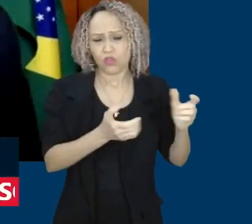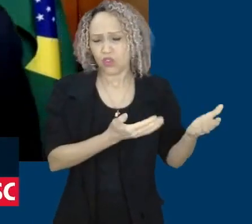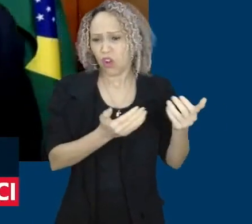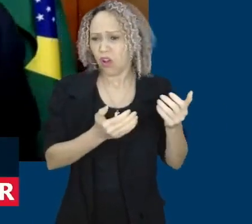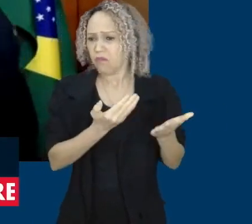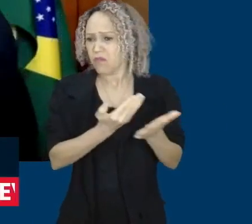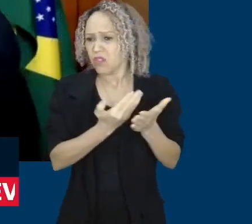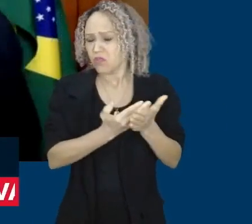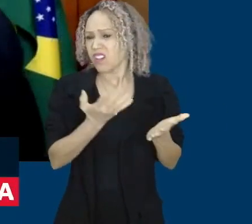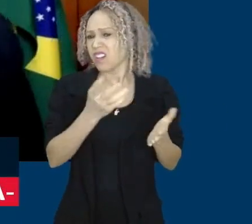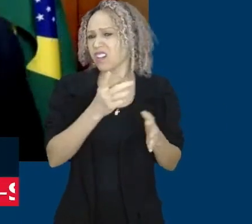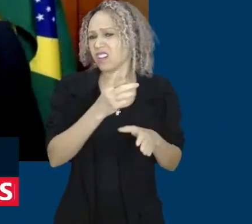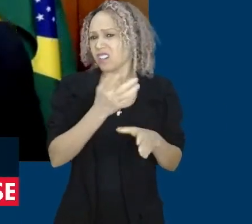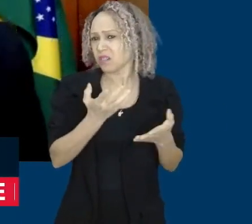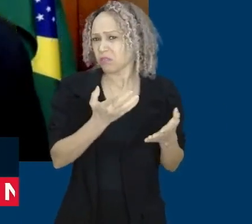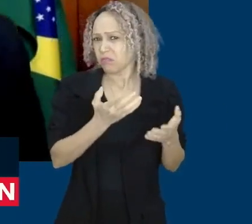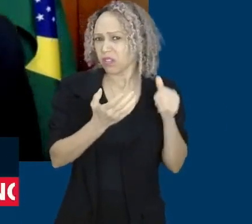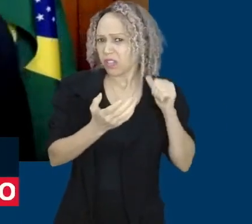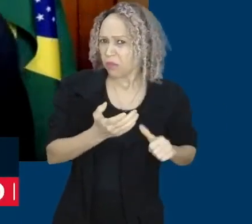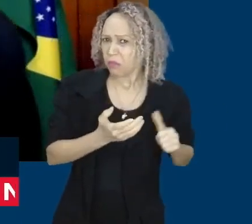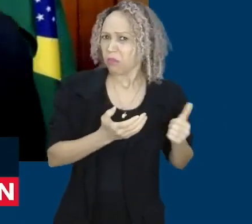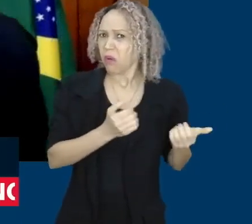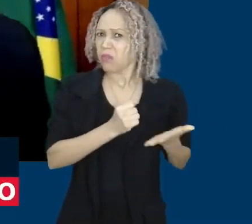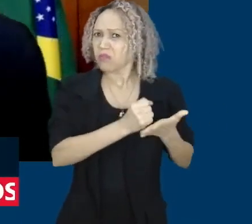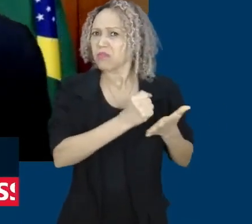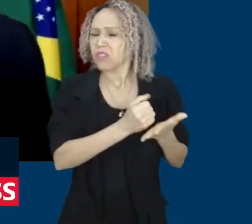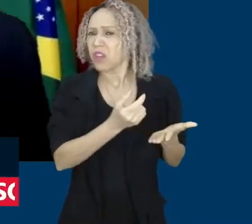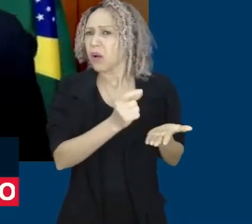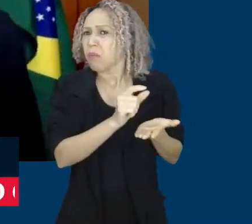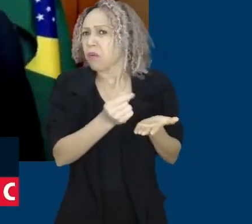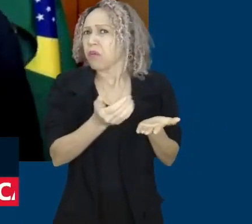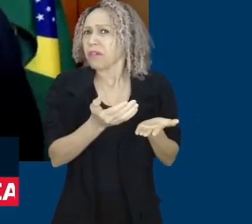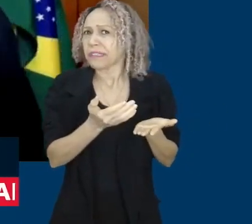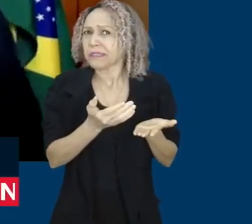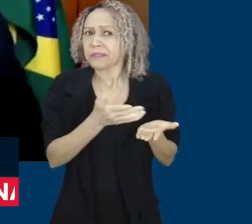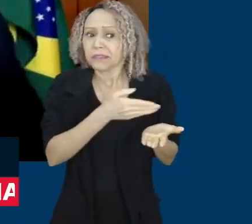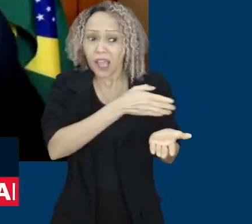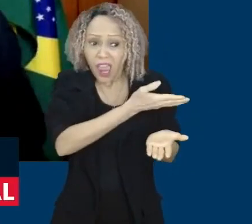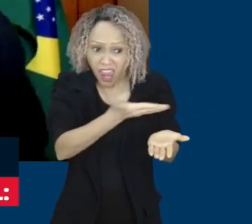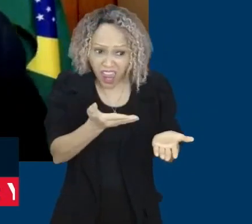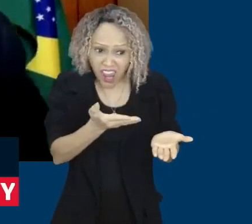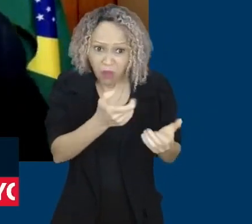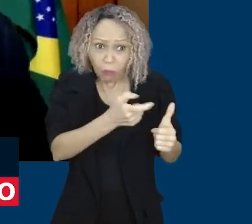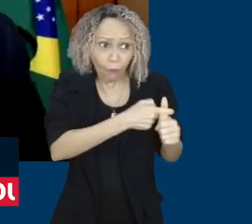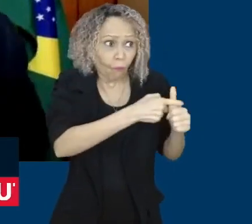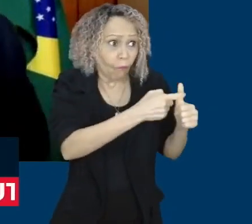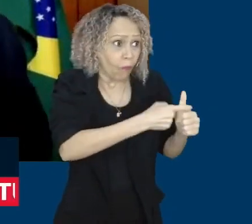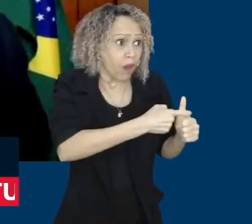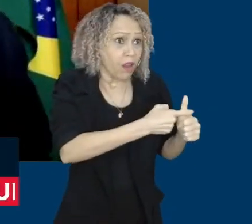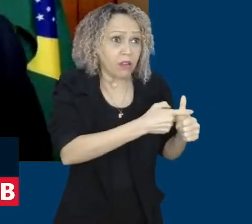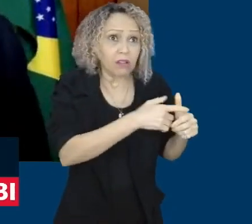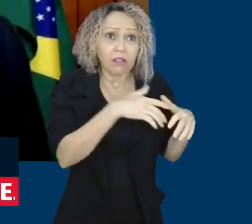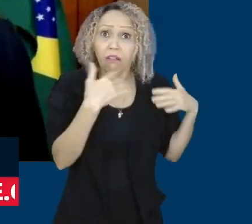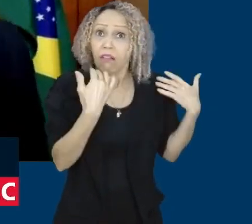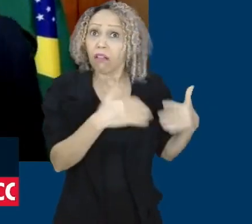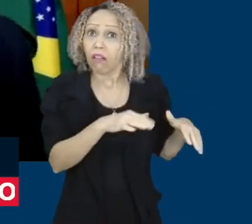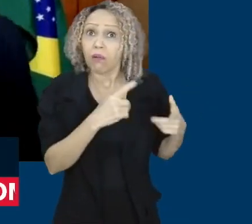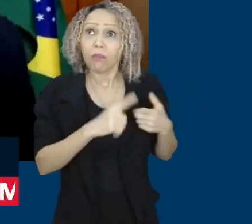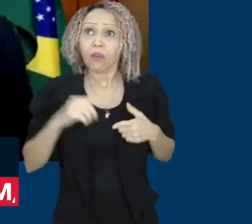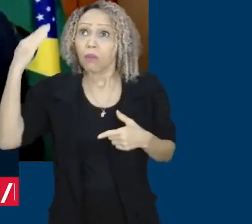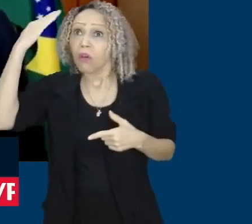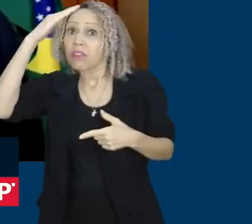ter condição de cumprir seus compromissos, porque o governo Bolsonaro ele fez aí um sequestro nas contas